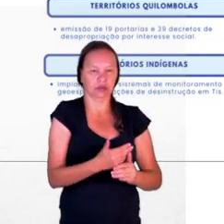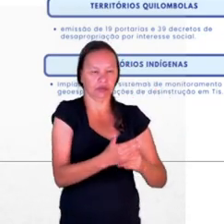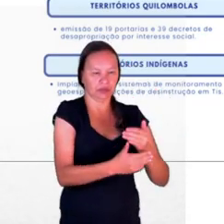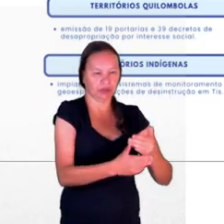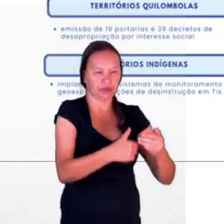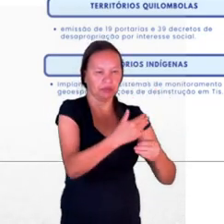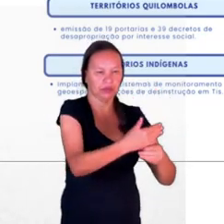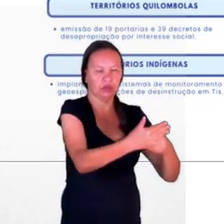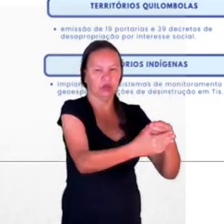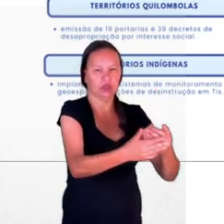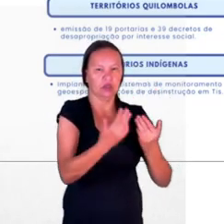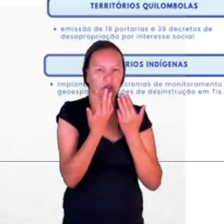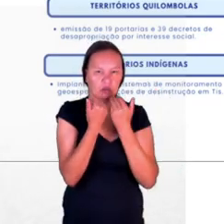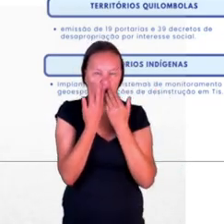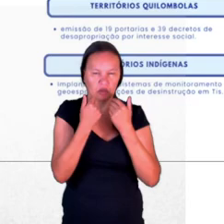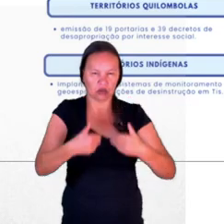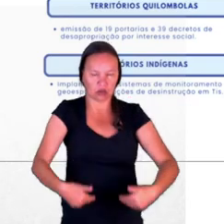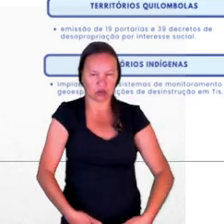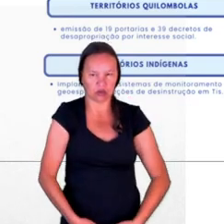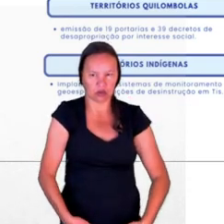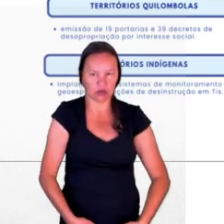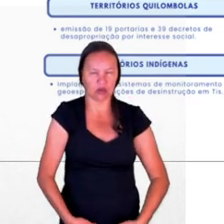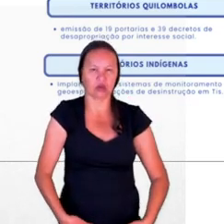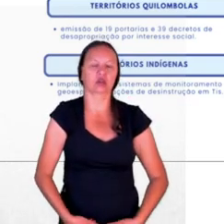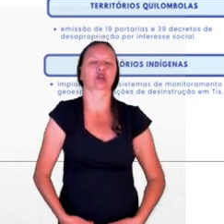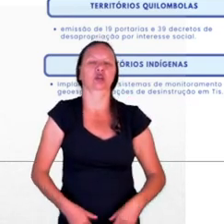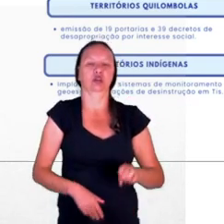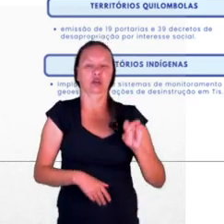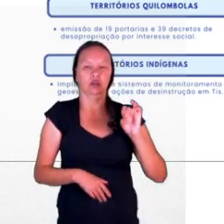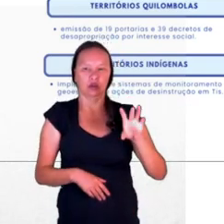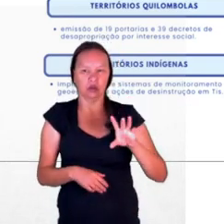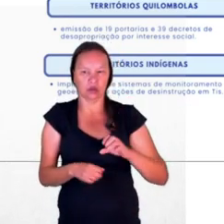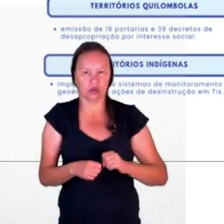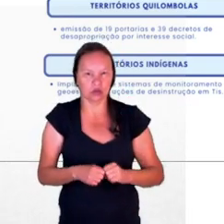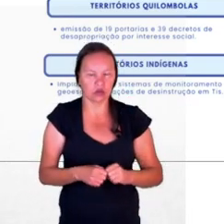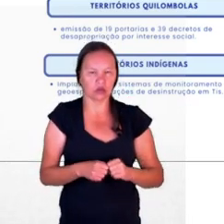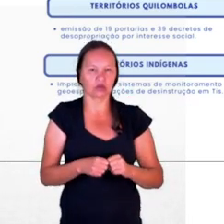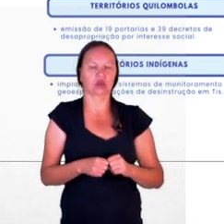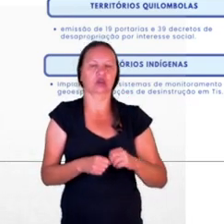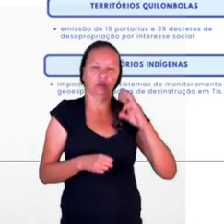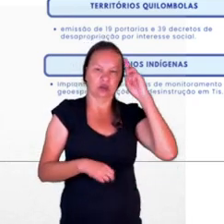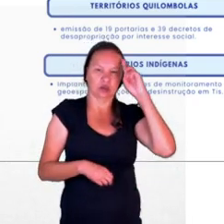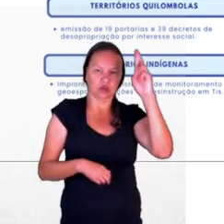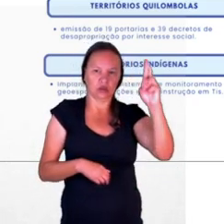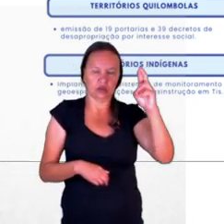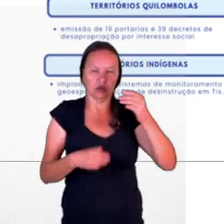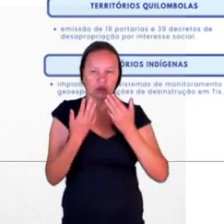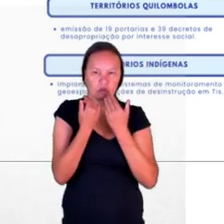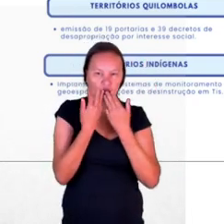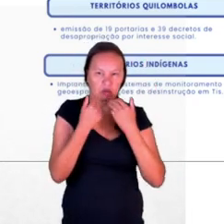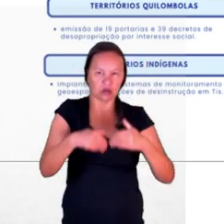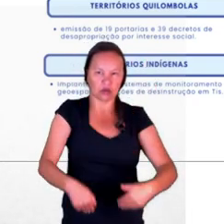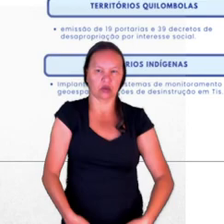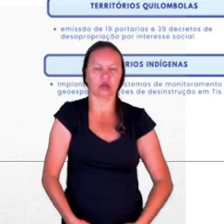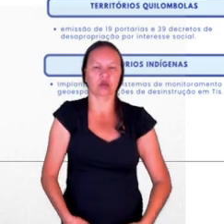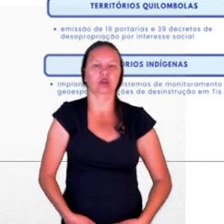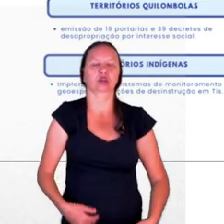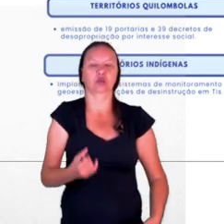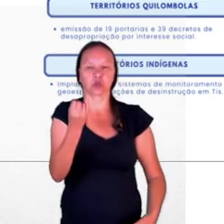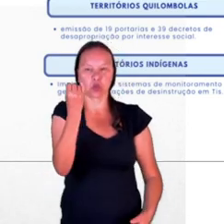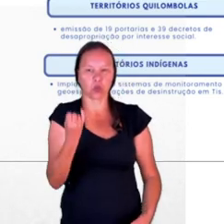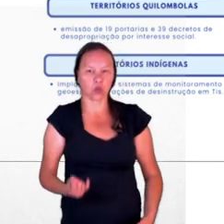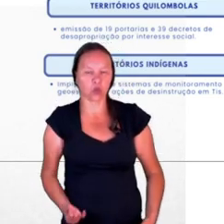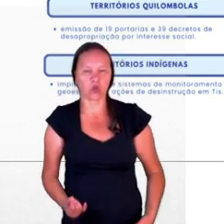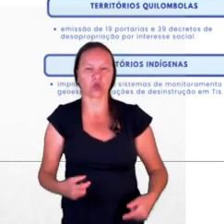promoção da Alimentação adequada e saudável não só em relação a que diz respeito à educação alimentar nutricional mas especificamente